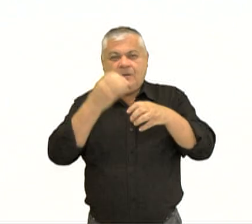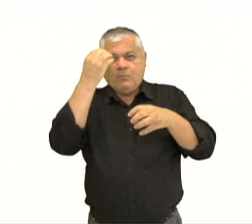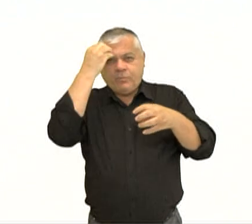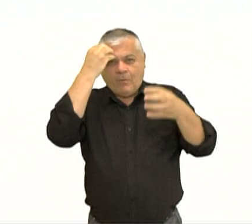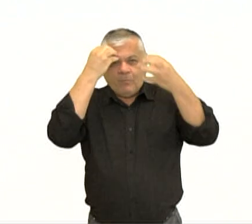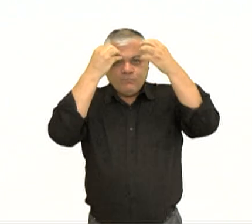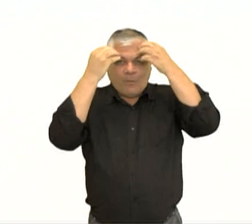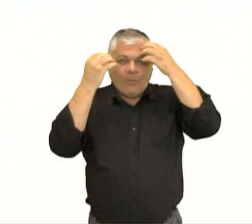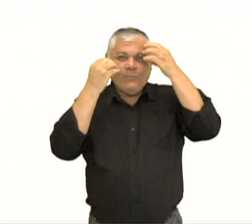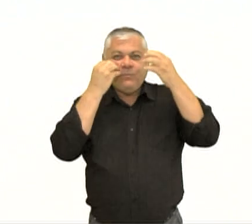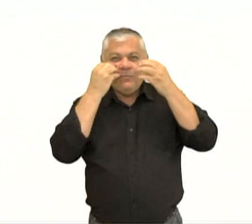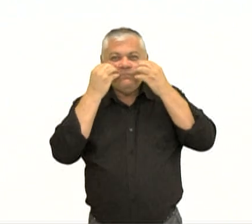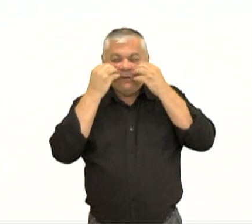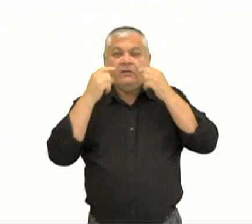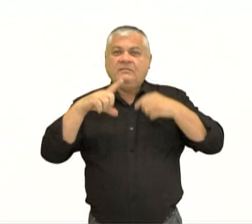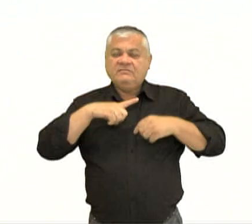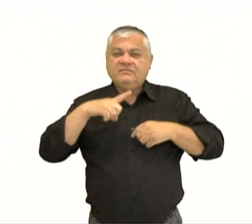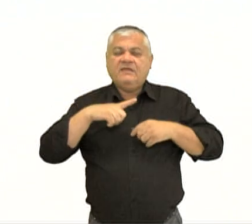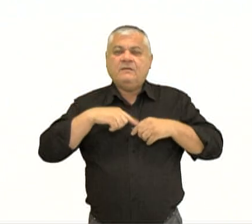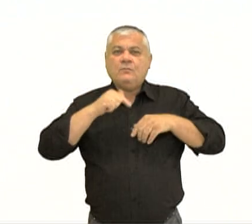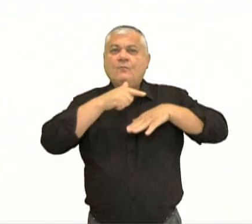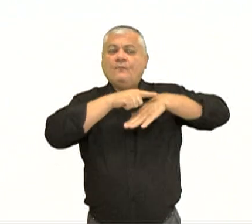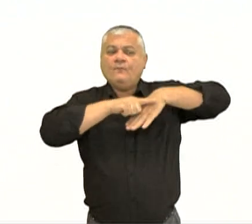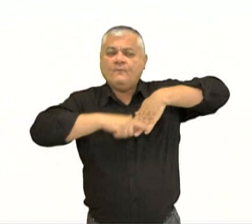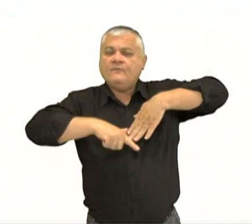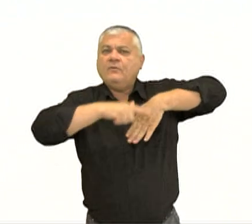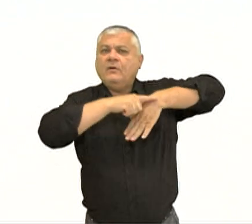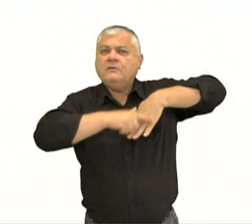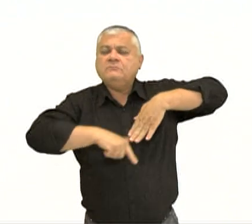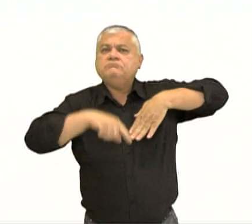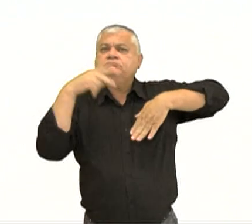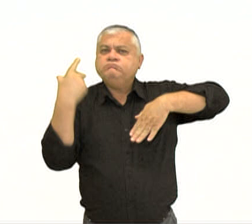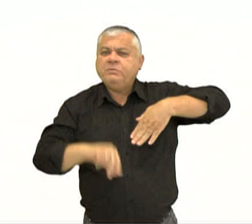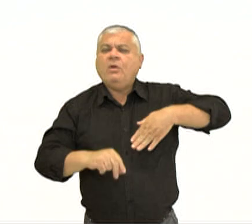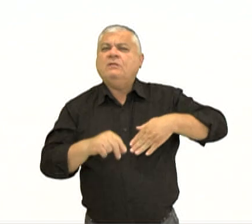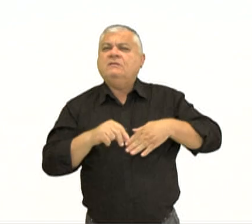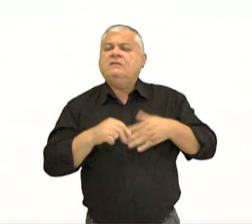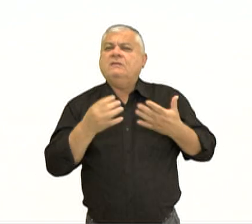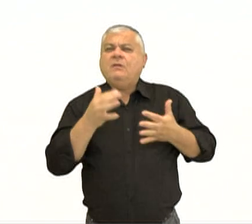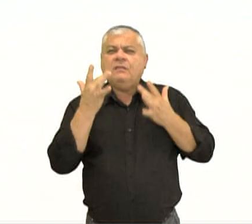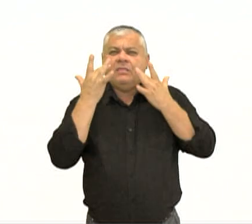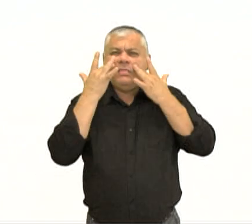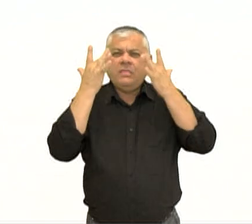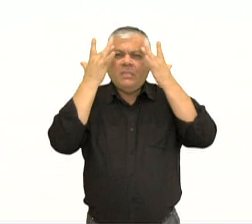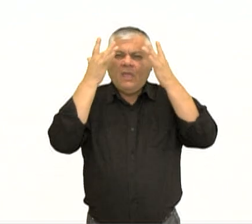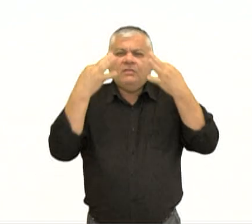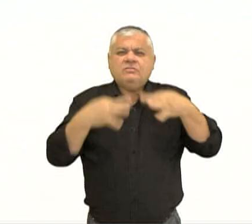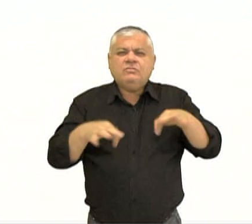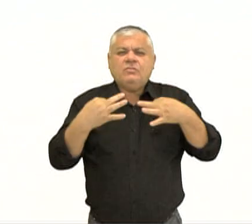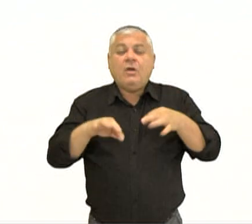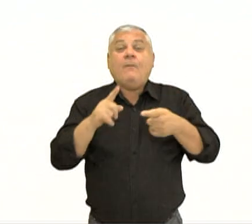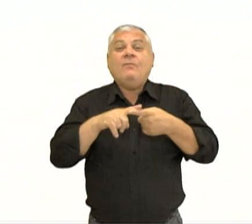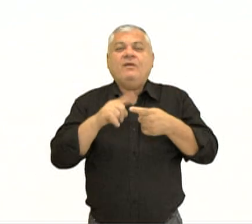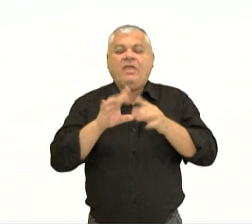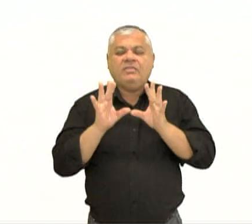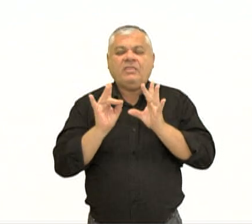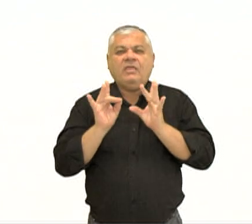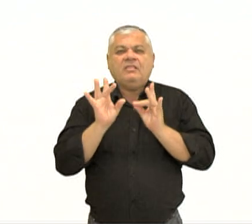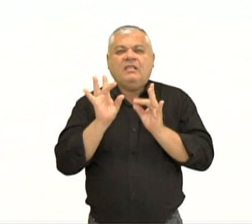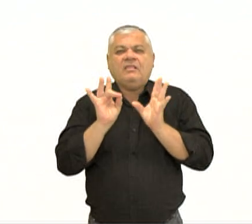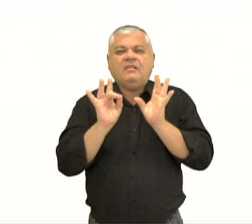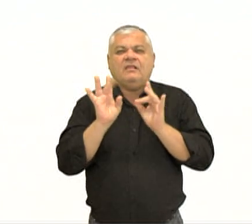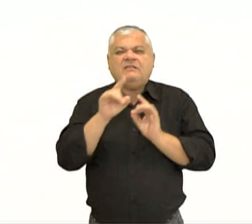espaços vazios, que podem acabar inflamados. Então, essa inflamação é um muco que vai se acumulando